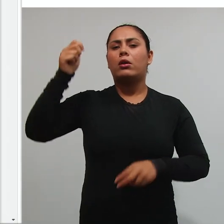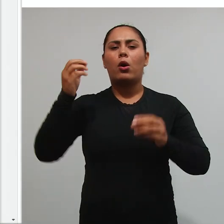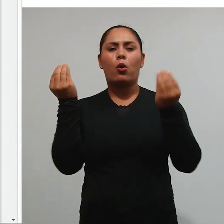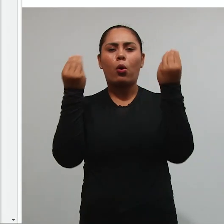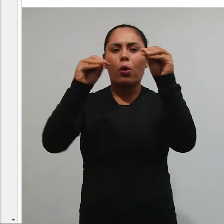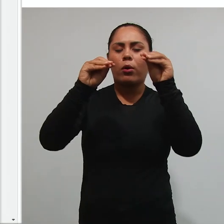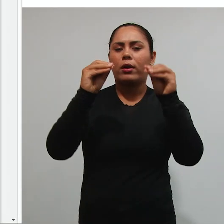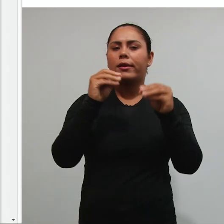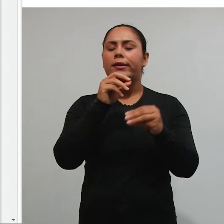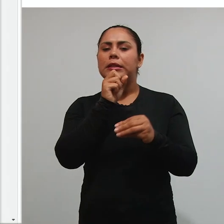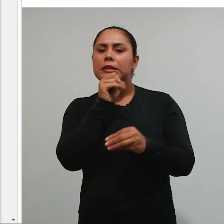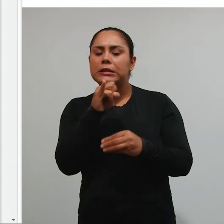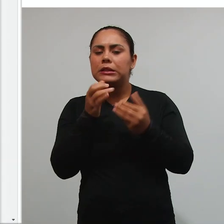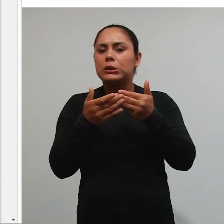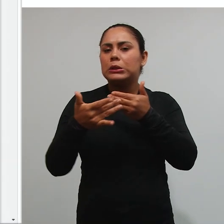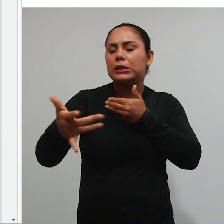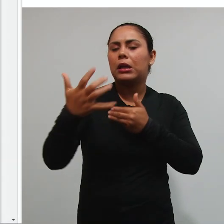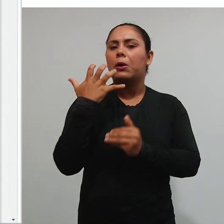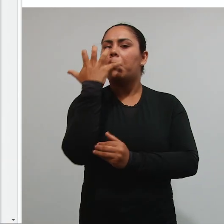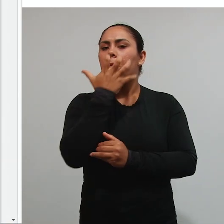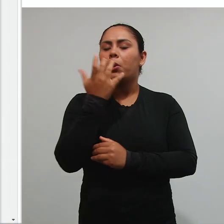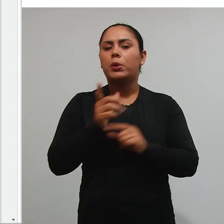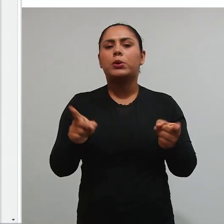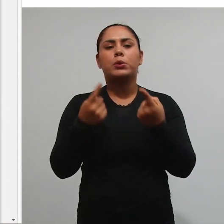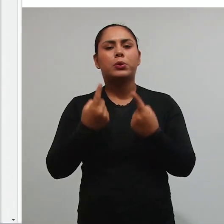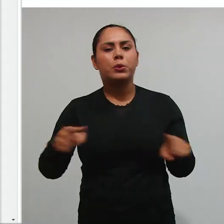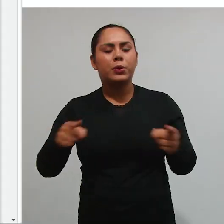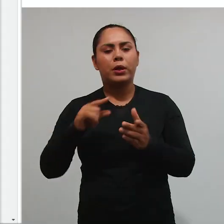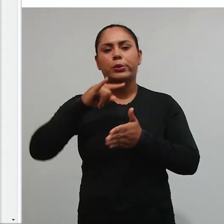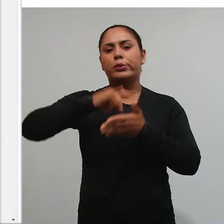Potter? Se você, partitura de música,